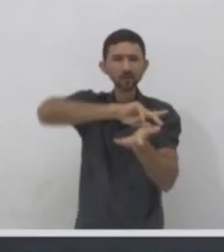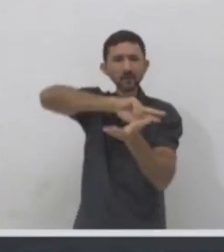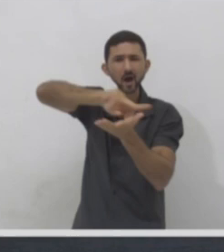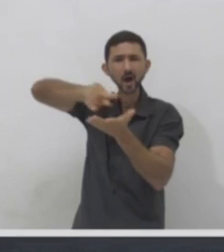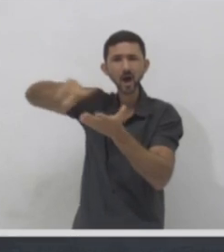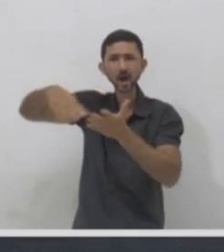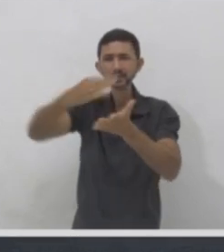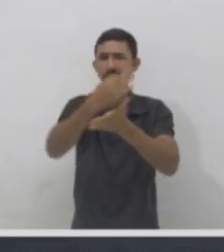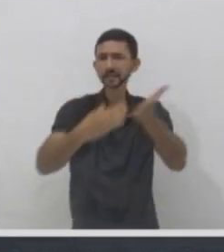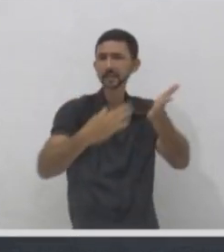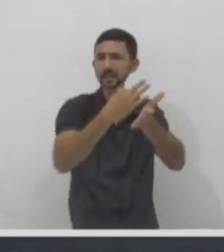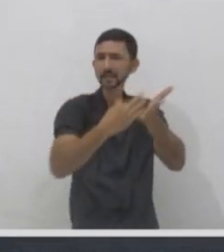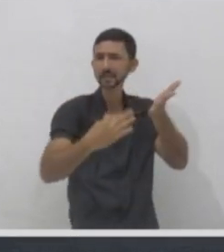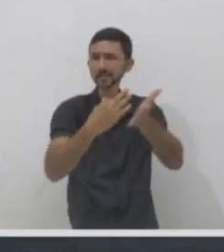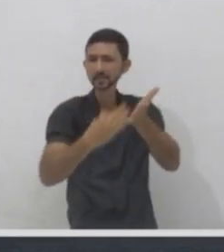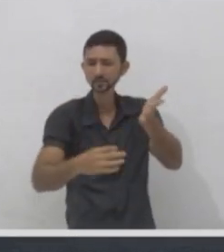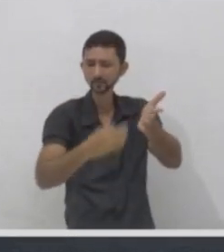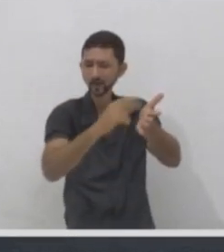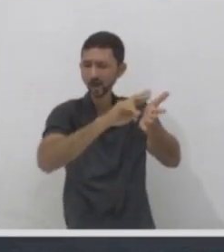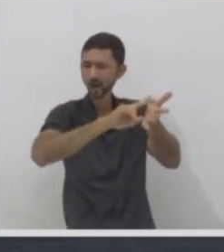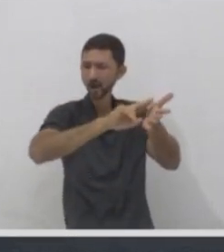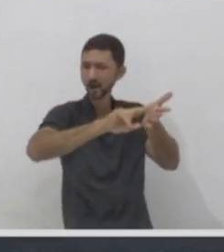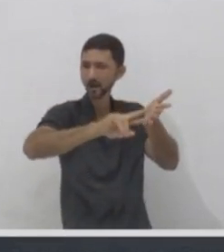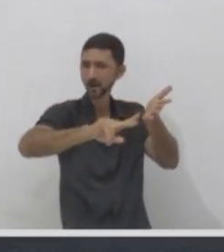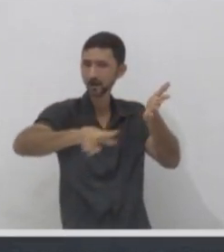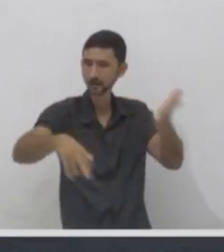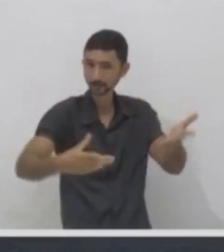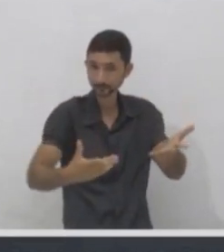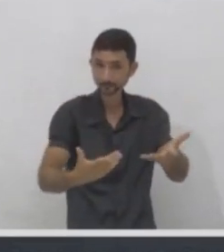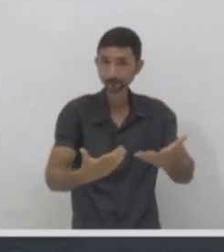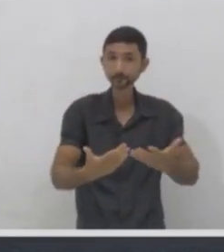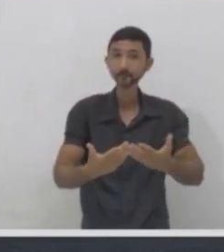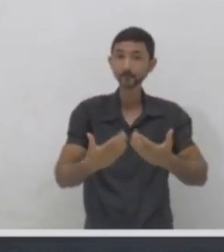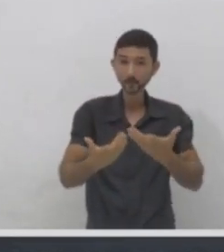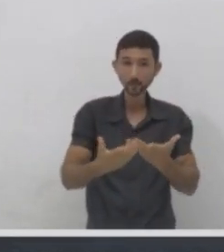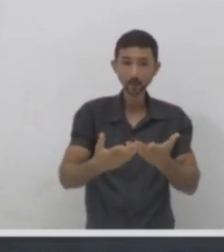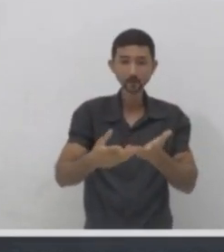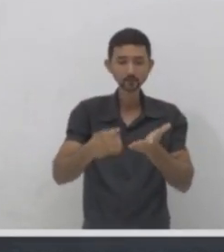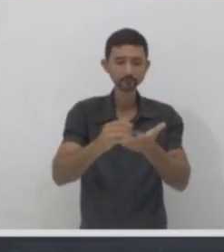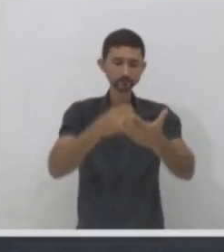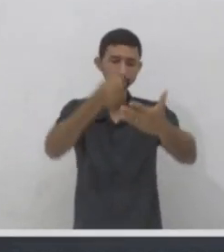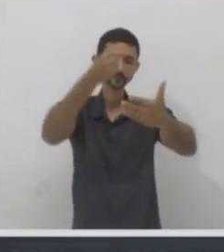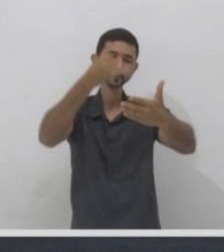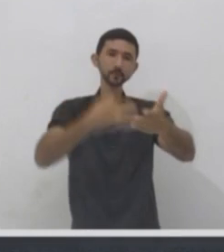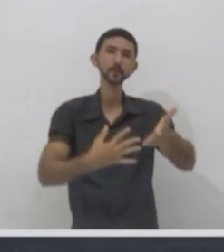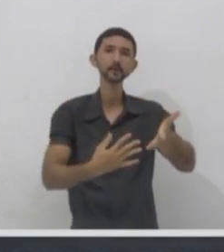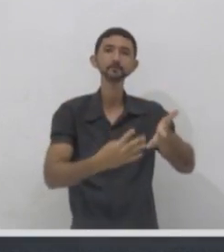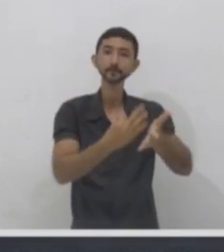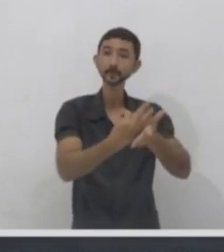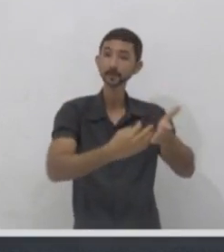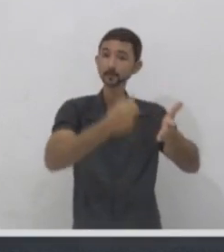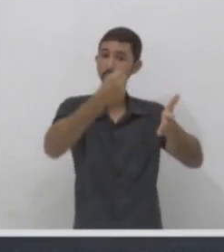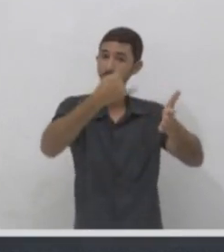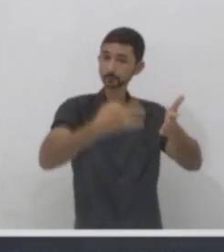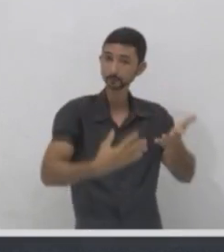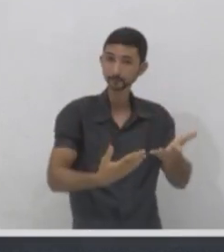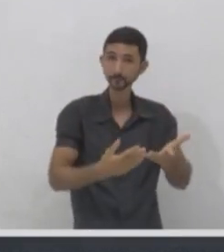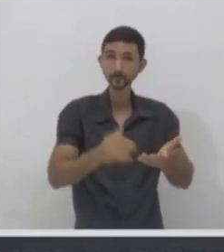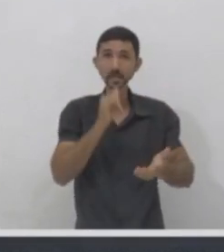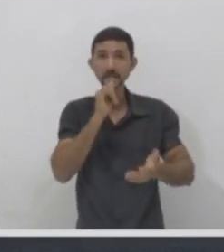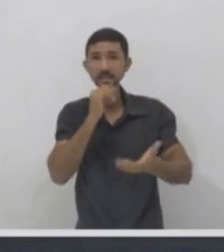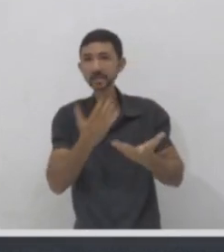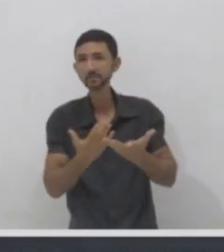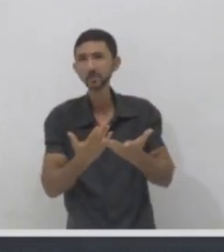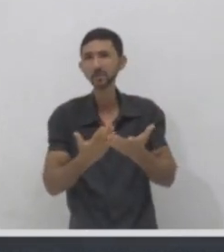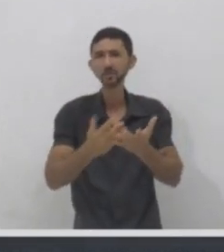de textos que nós podemos considerar como textos narrativos. São textos narrativos. Então, eu tomei aqui como exemplo